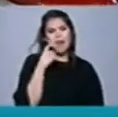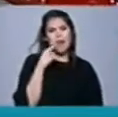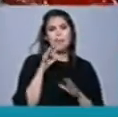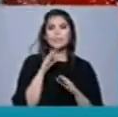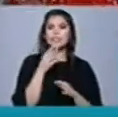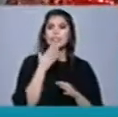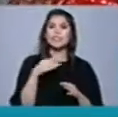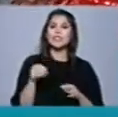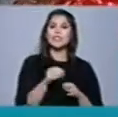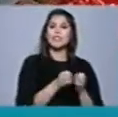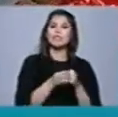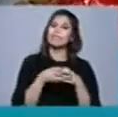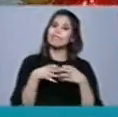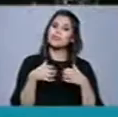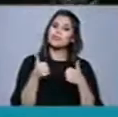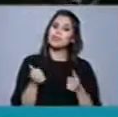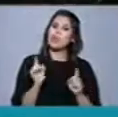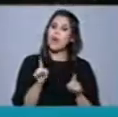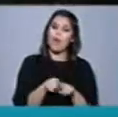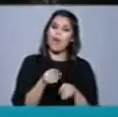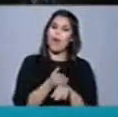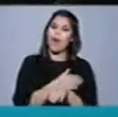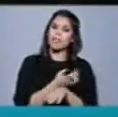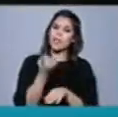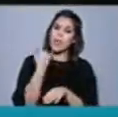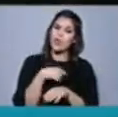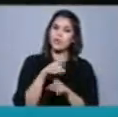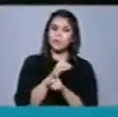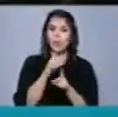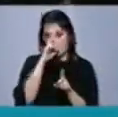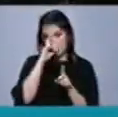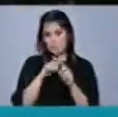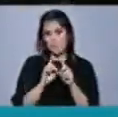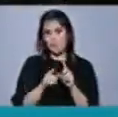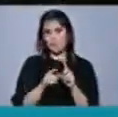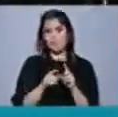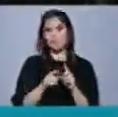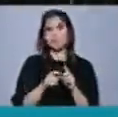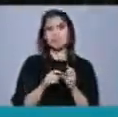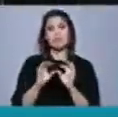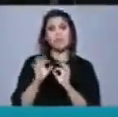já não tem a força que tinha ontem quando a massa foi feita. Portanto, o ideal é fazermos a massa e fritarmos logo.